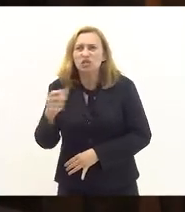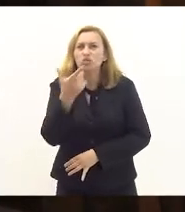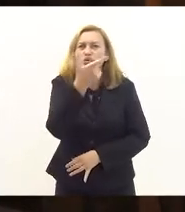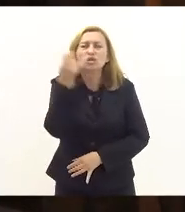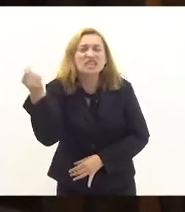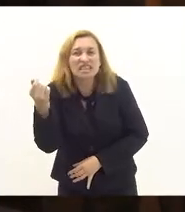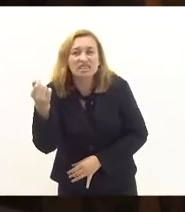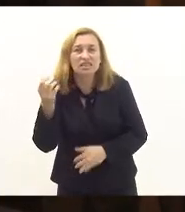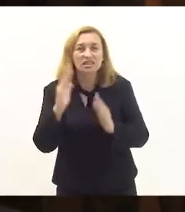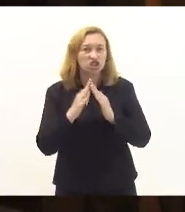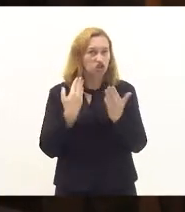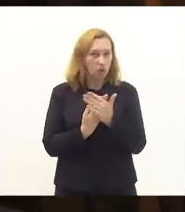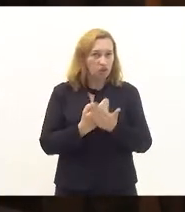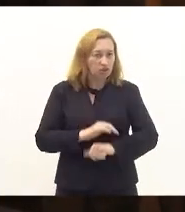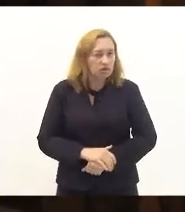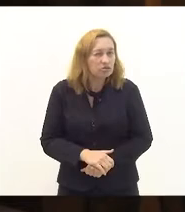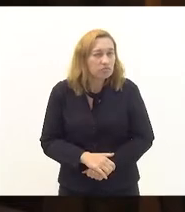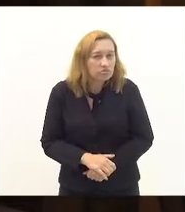200 escolas.